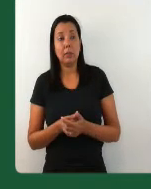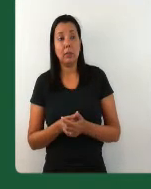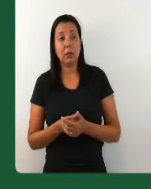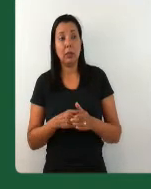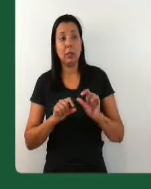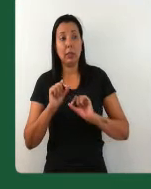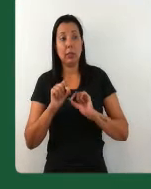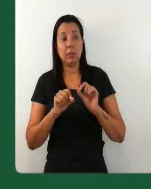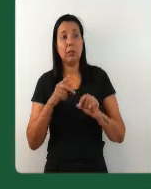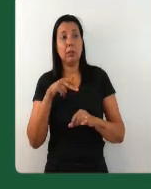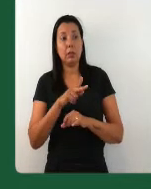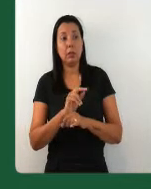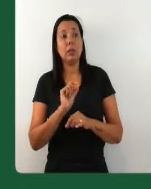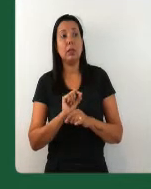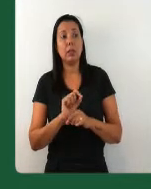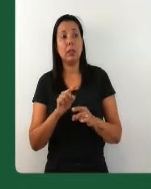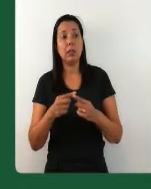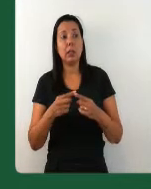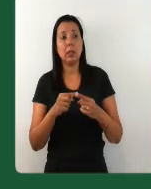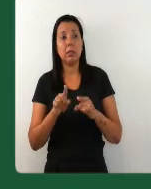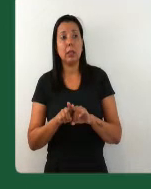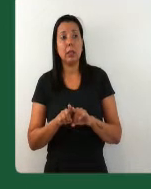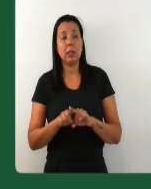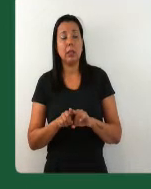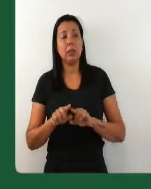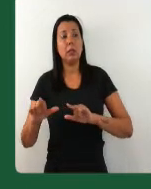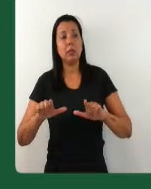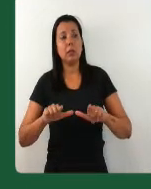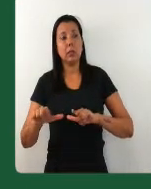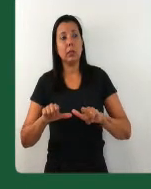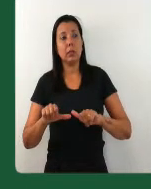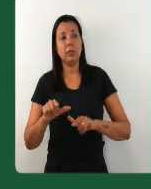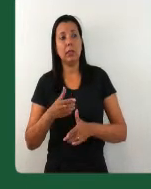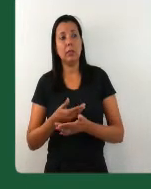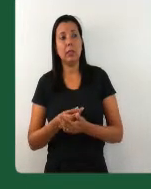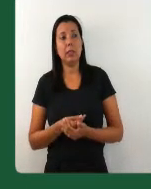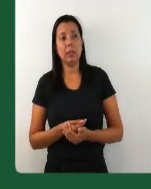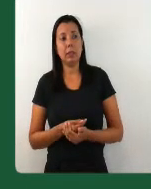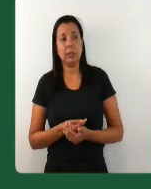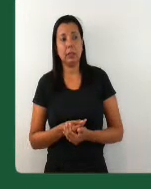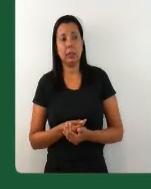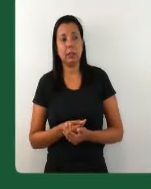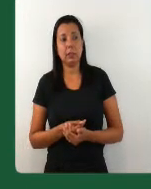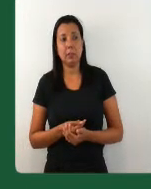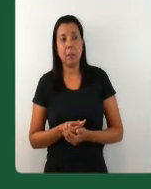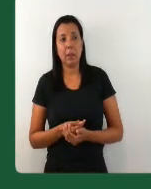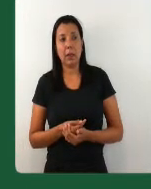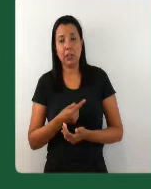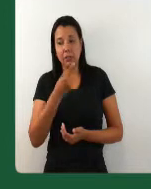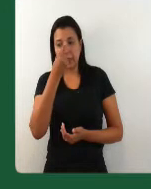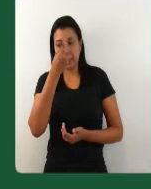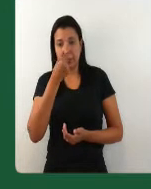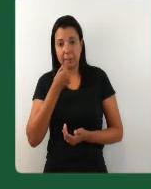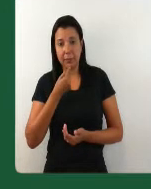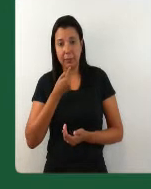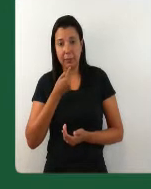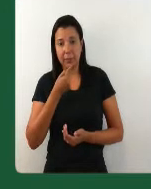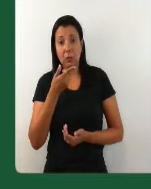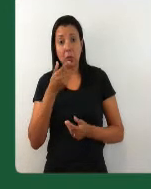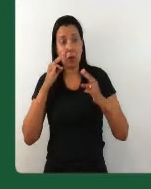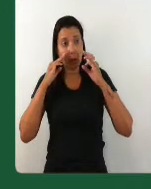demos continuidade, né, no trabalho na instituição. Qual que é a